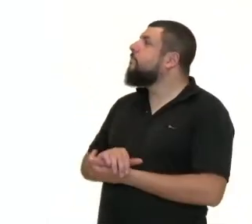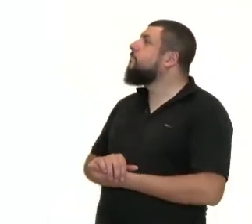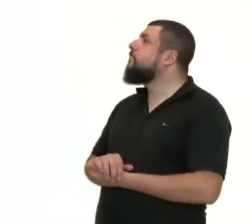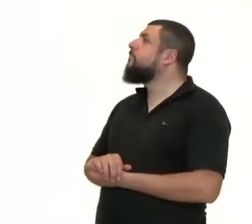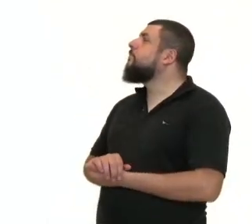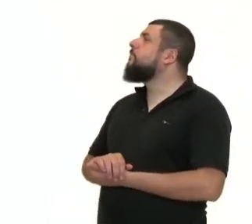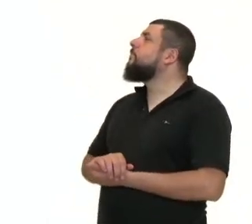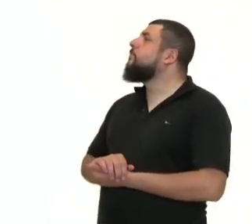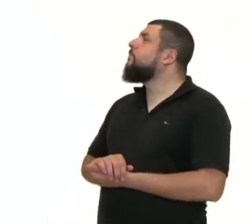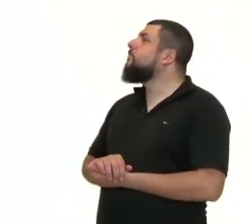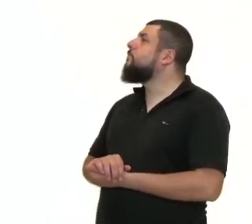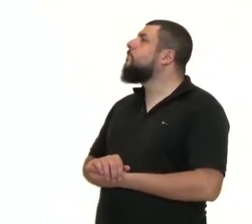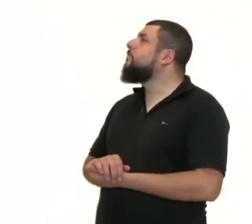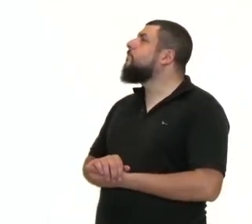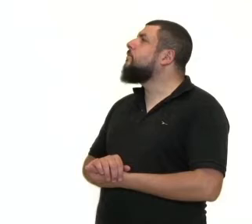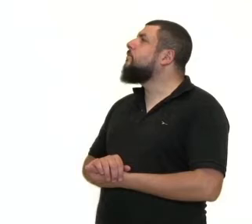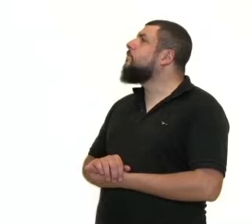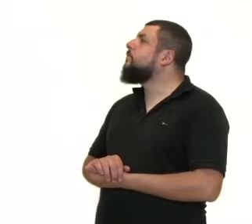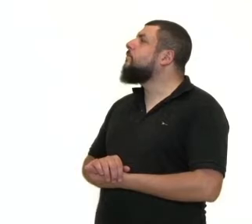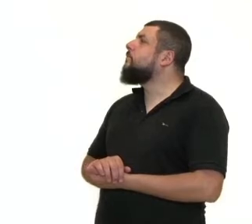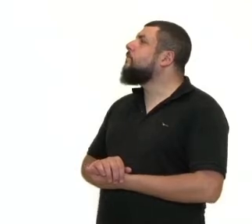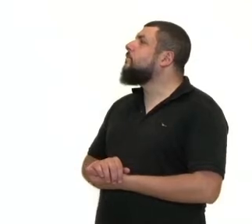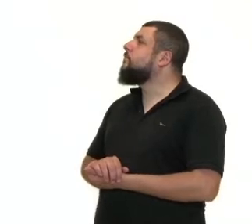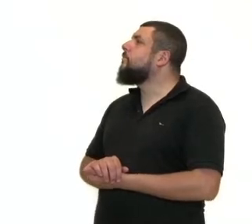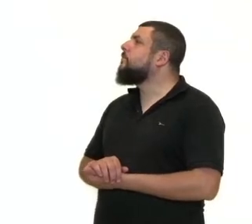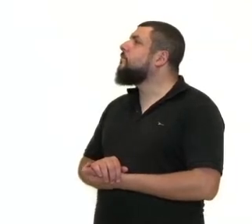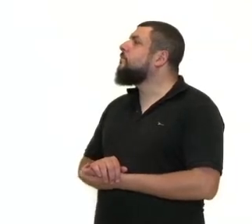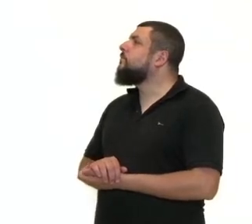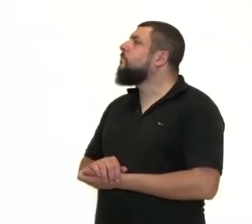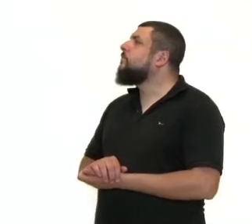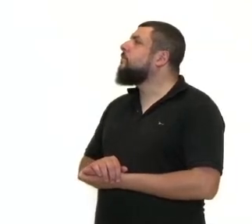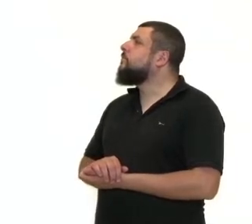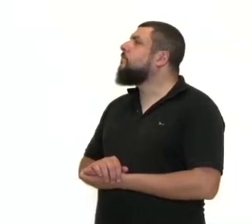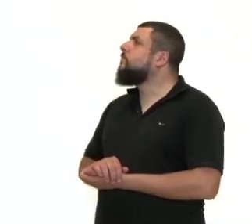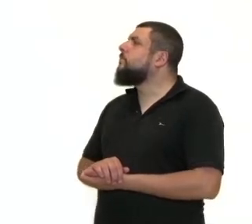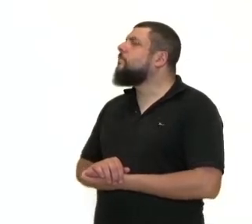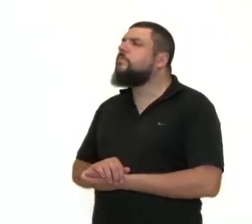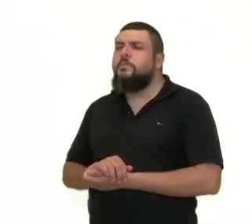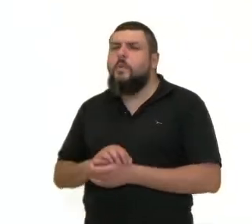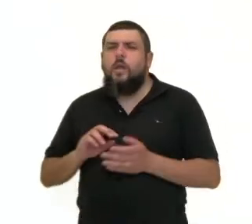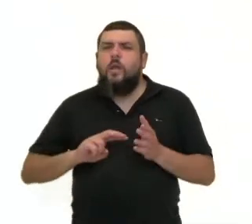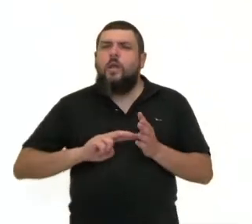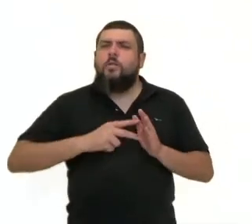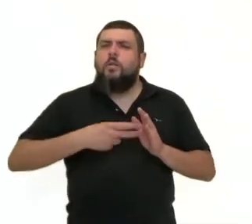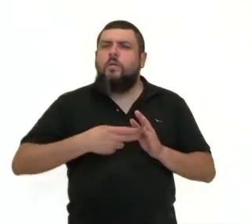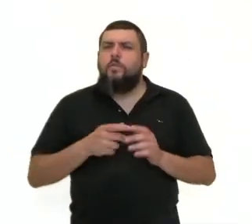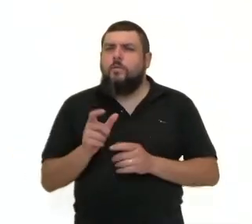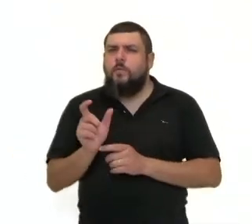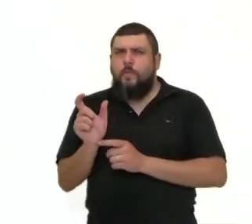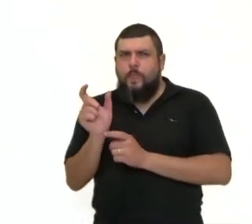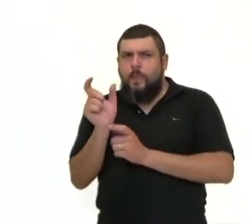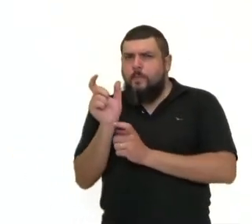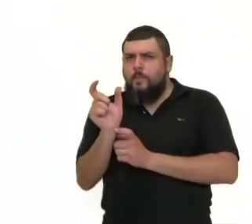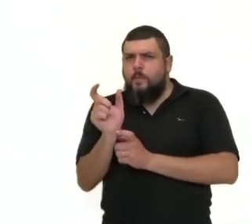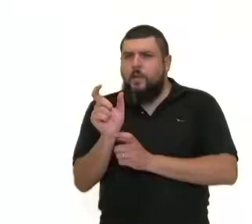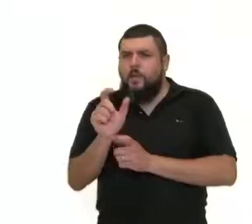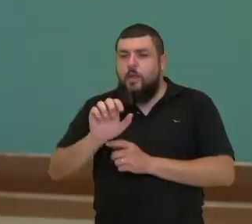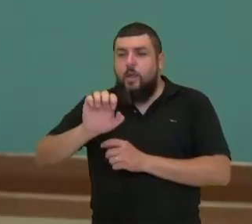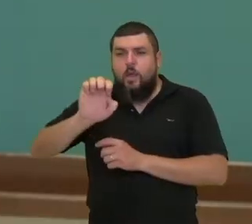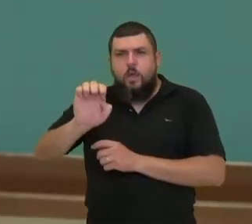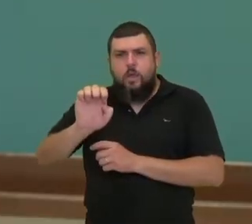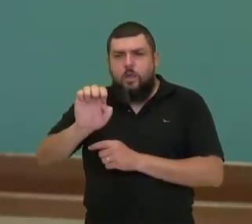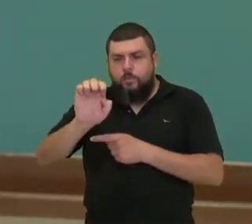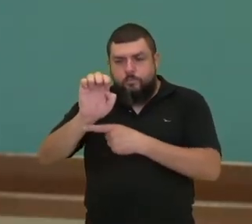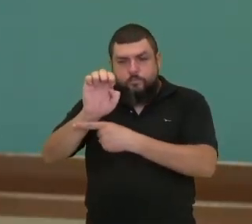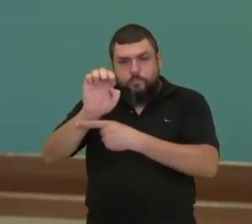é brincando que elas constroem a sua identidade. Que efeito de sentido a palavra destacada no trecho estabelece entre os